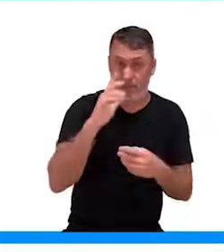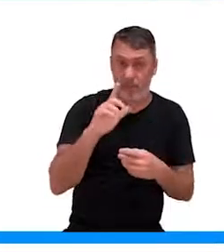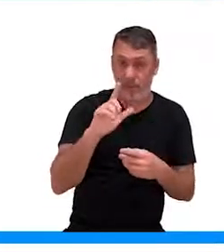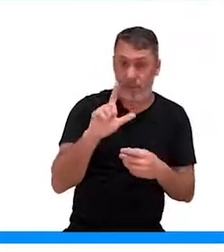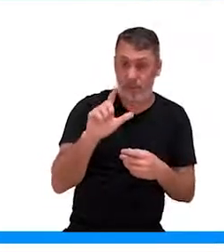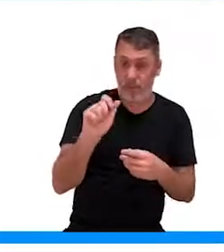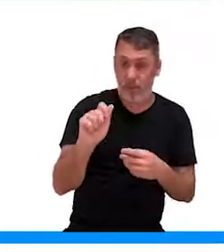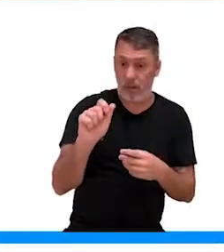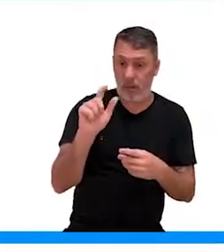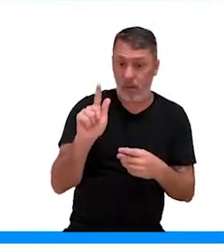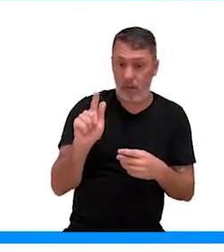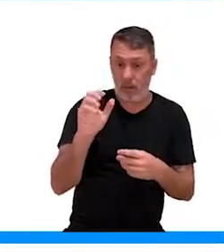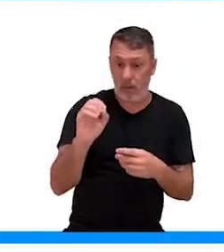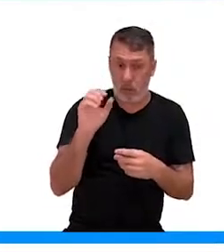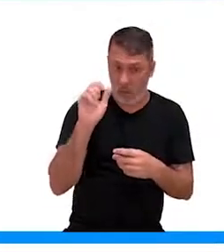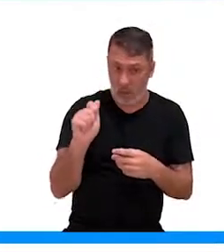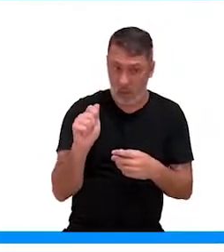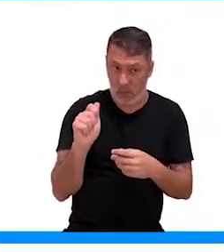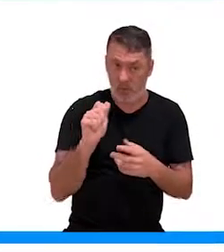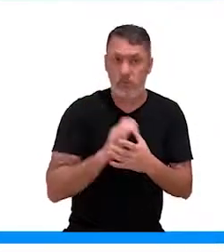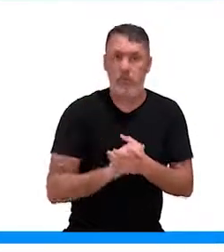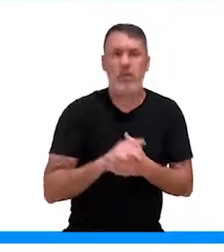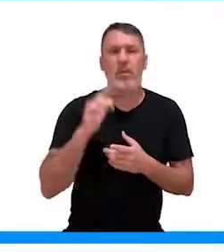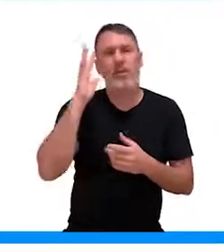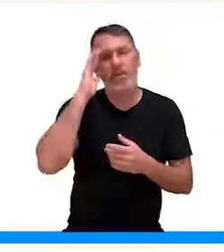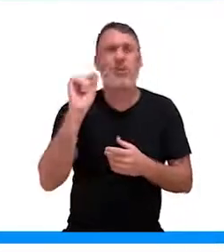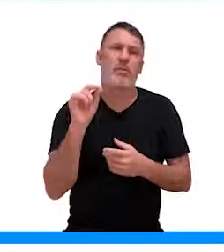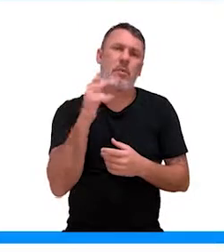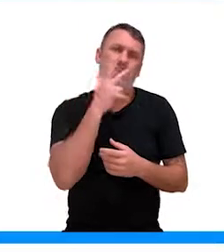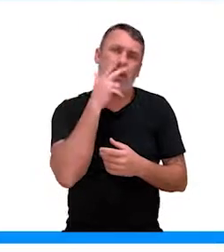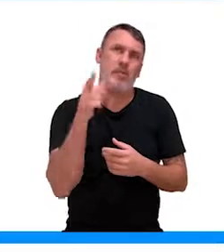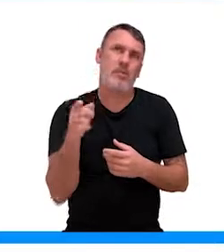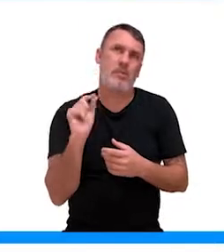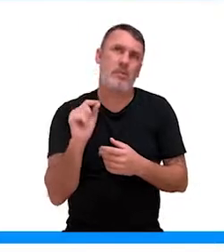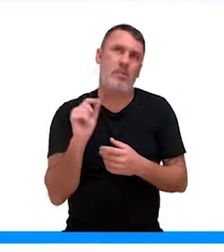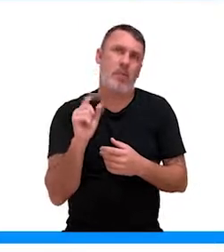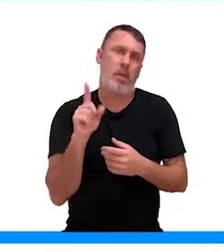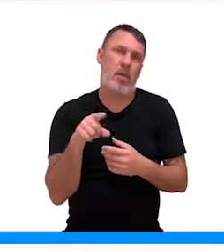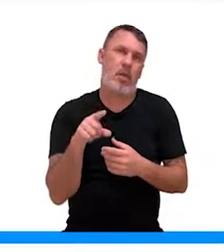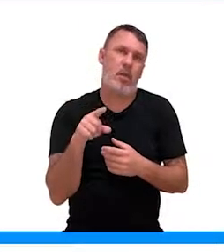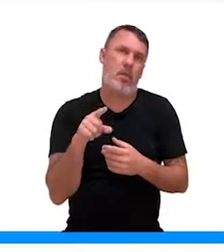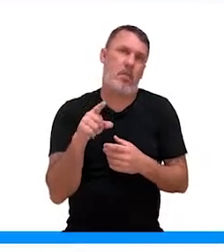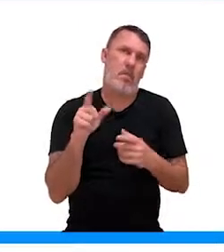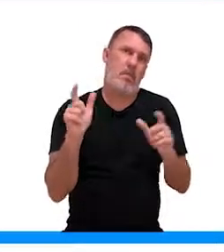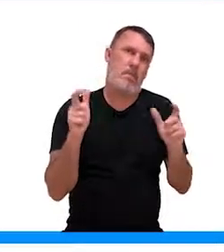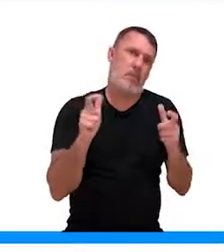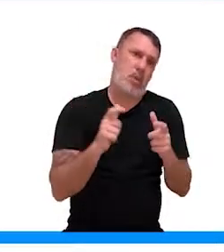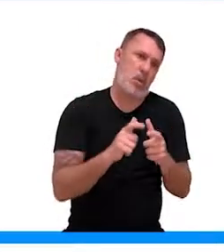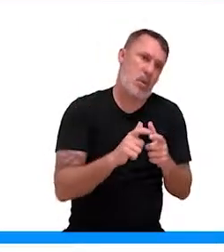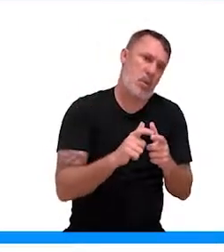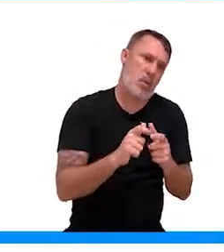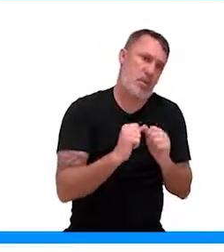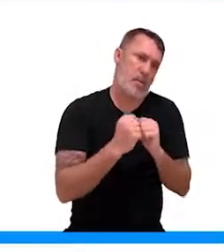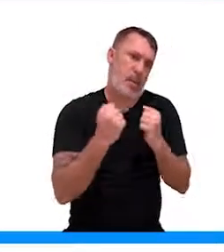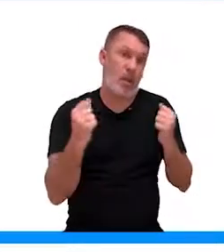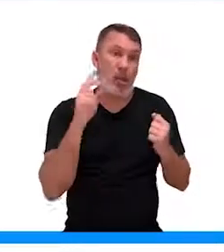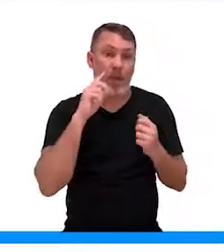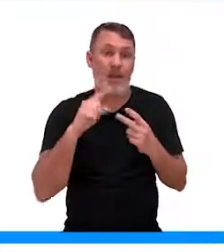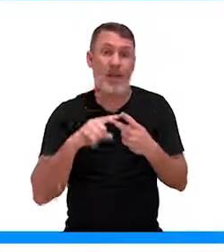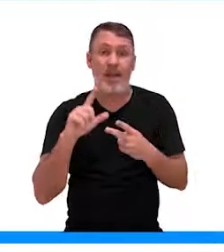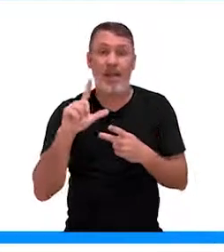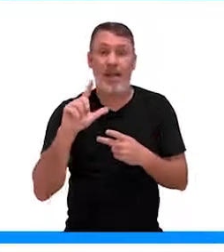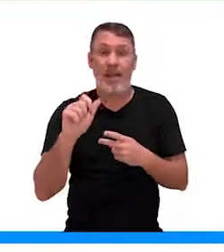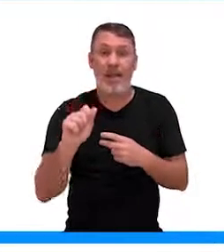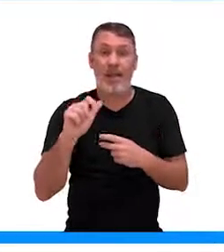aqui, claro, em questões em proporções relativamente menores, tudo bem? Laguna, isso aqui